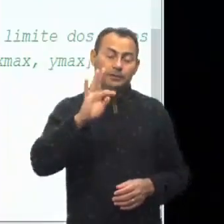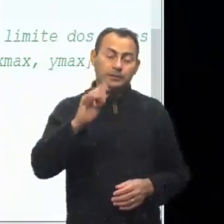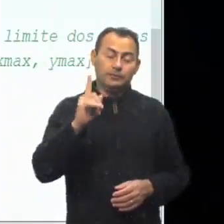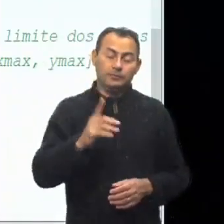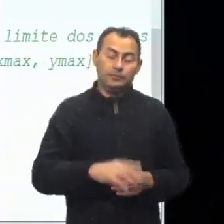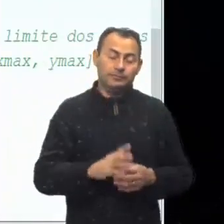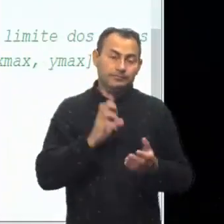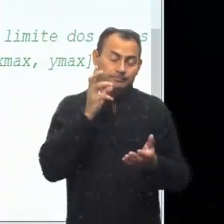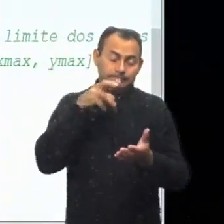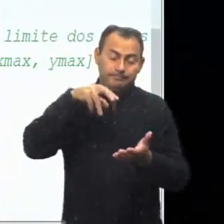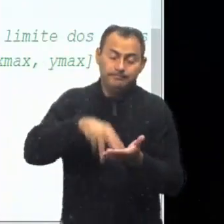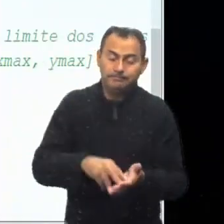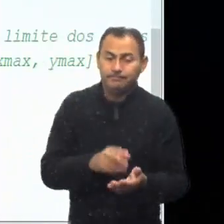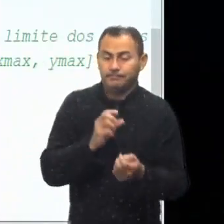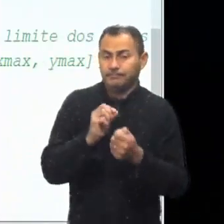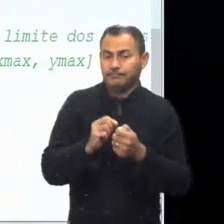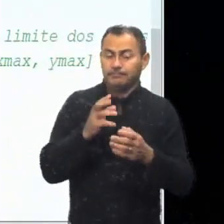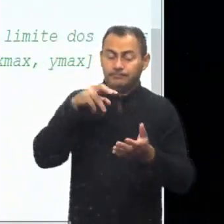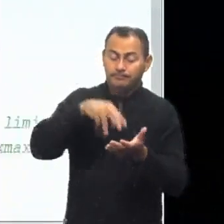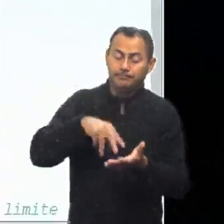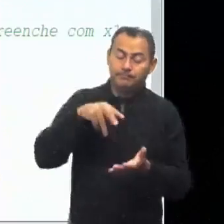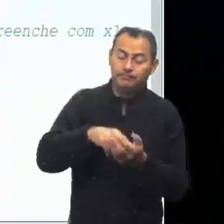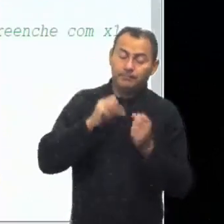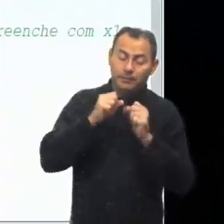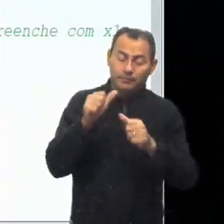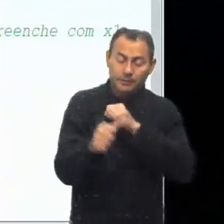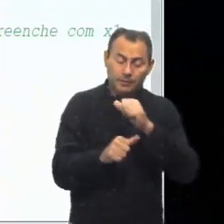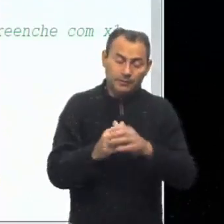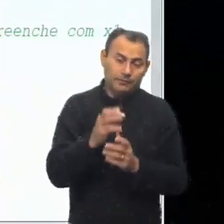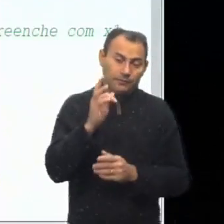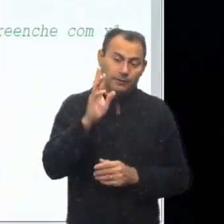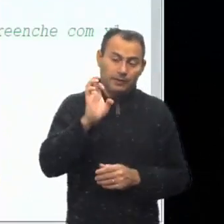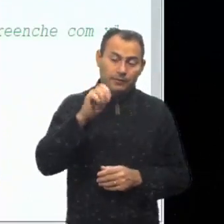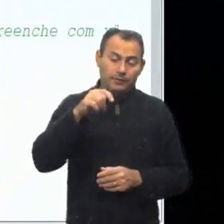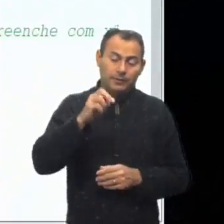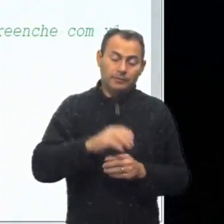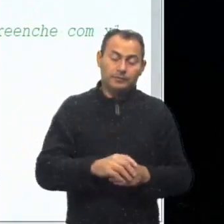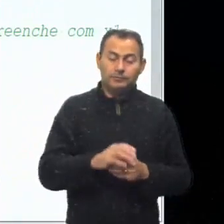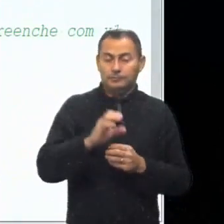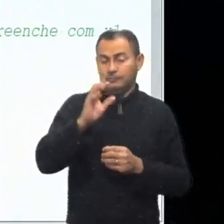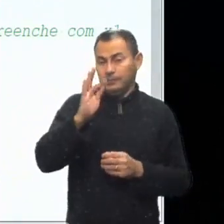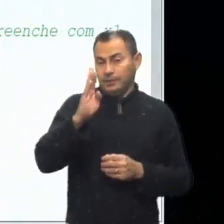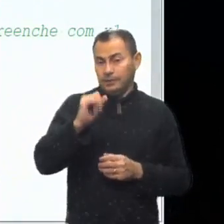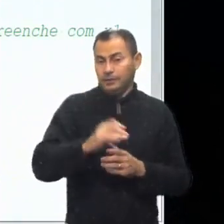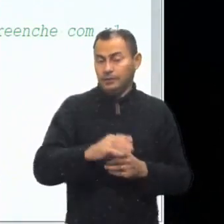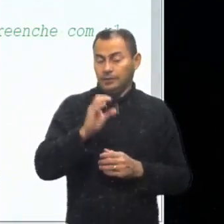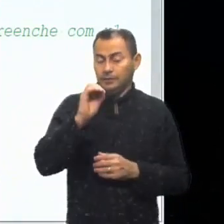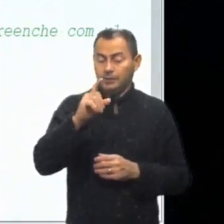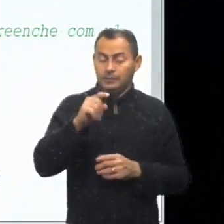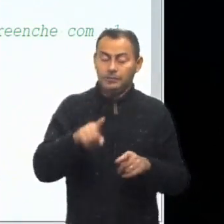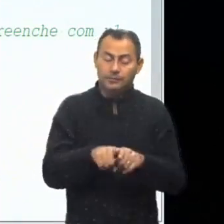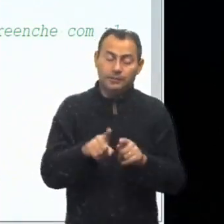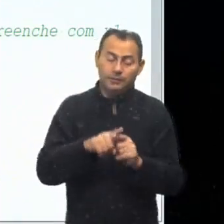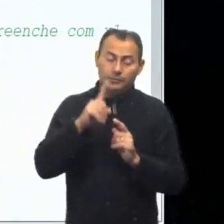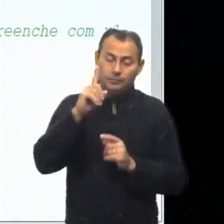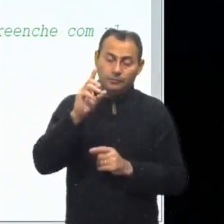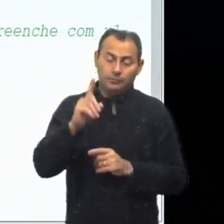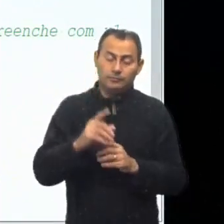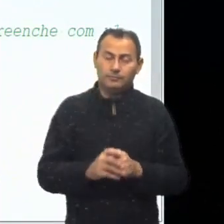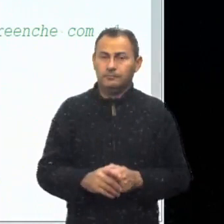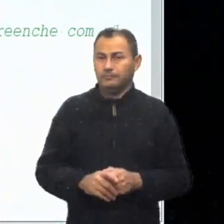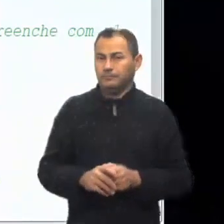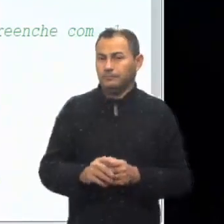de frequência, o que a gente pode fazer? Pode alterar as frequências de bit 0 e 1. Aqui eu vou colocar